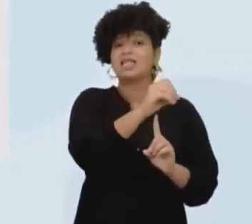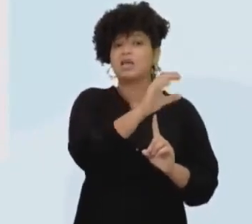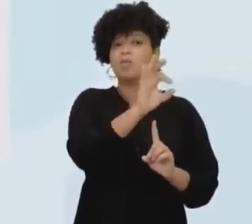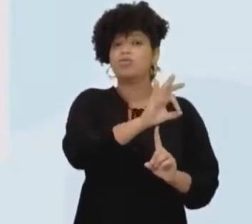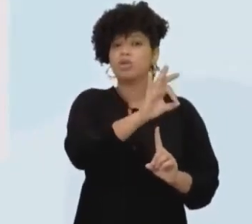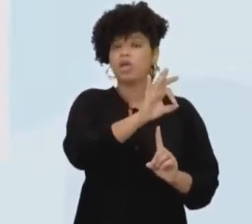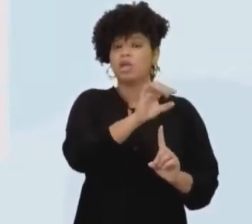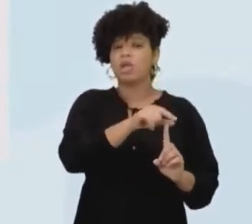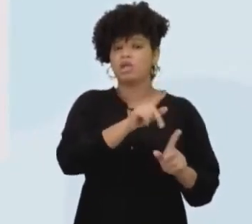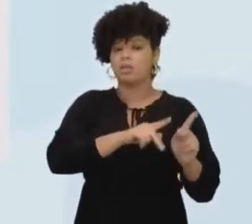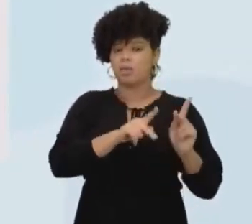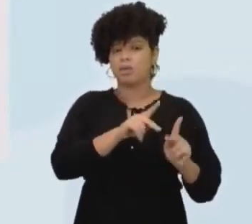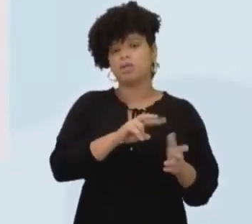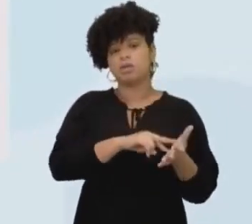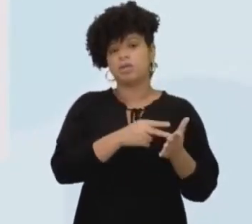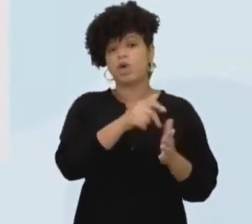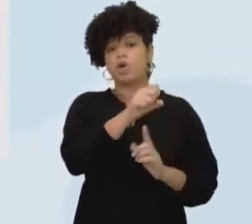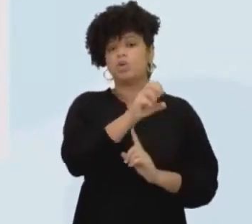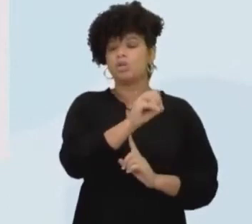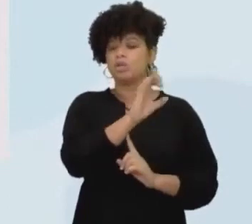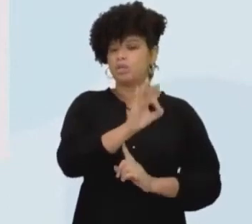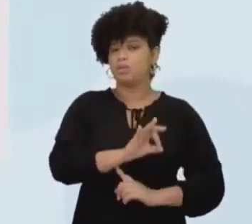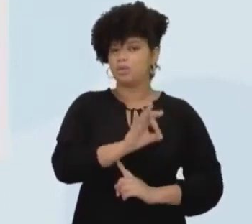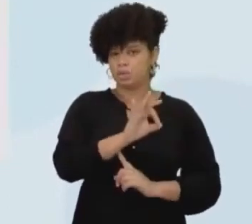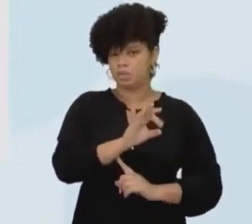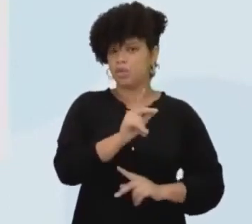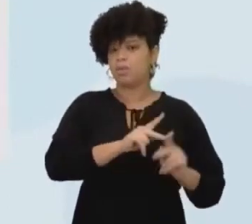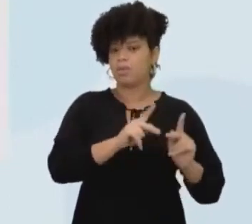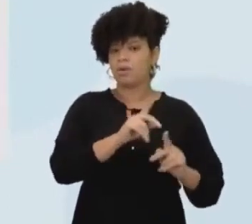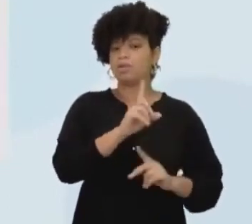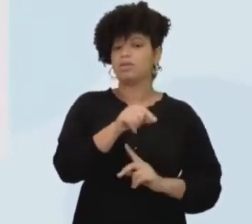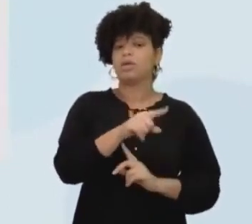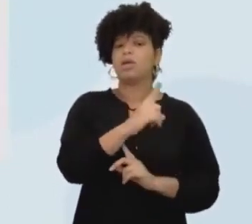ou seja 80% da população recebe